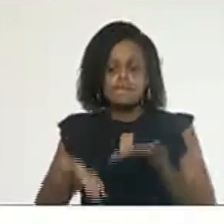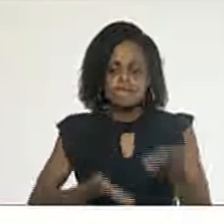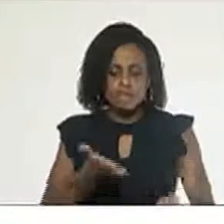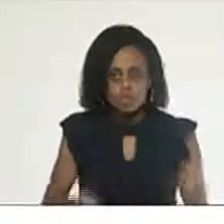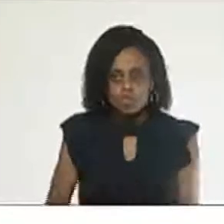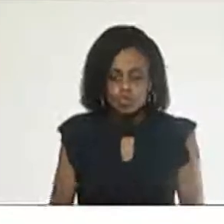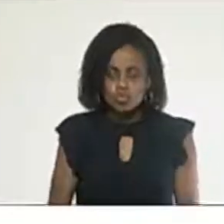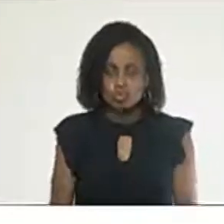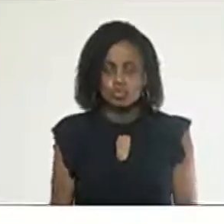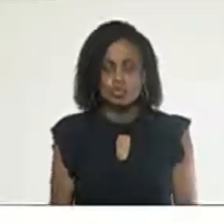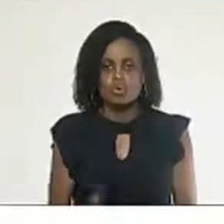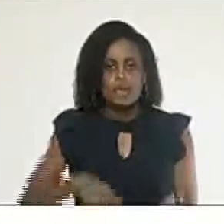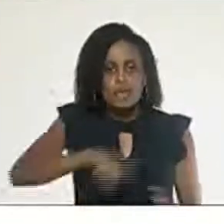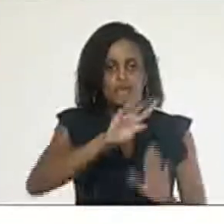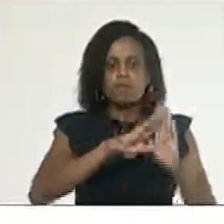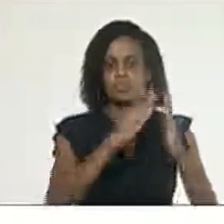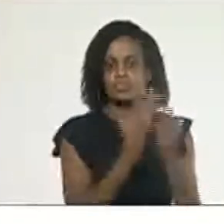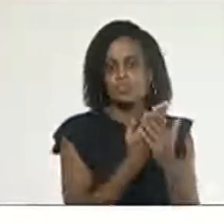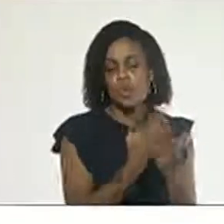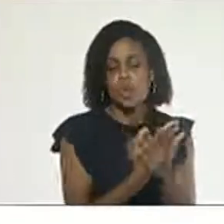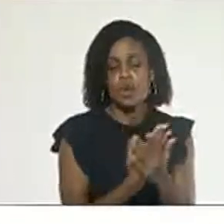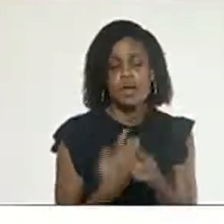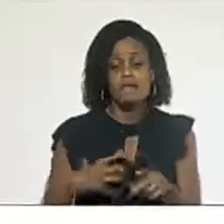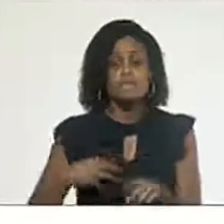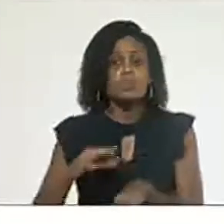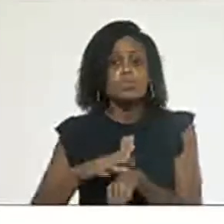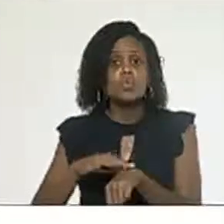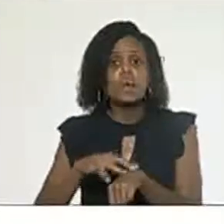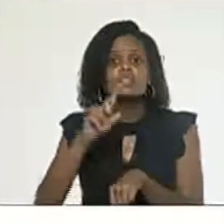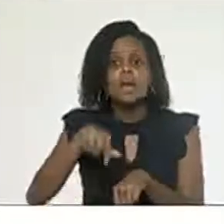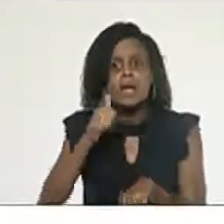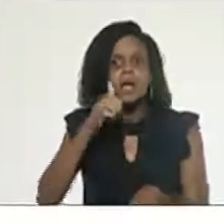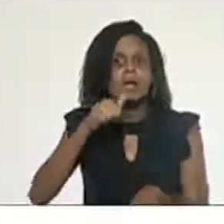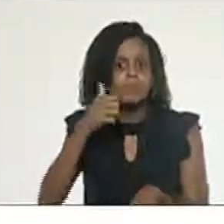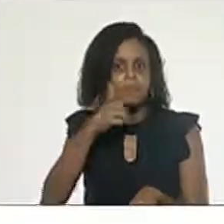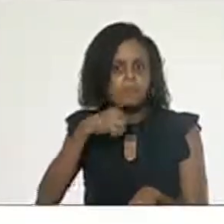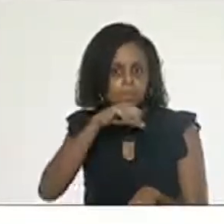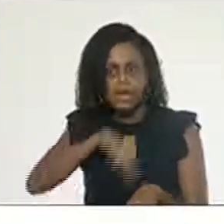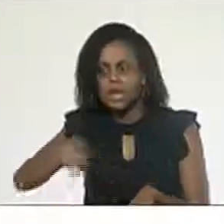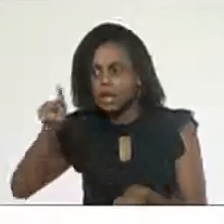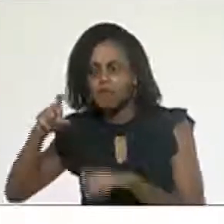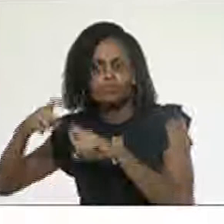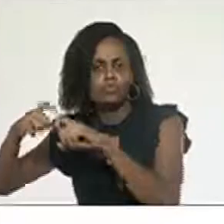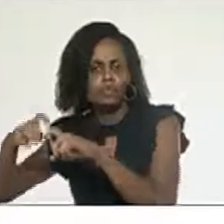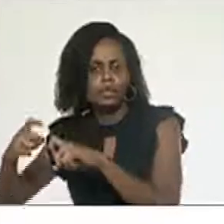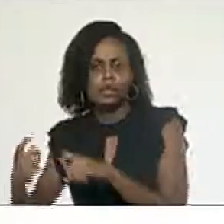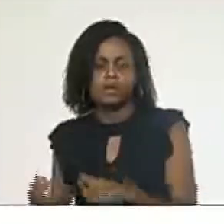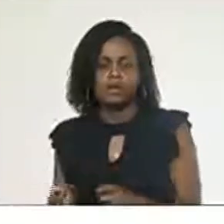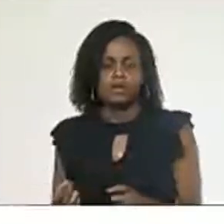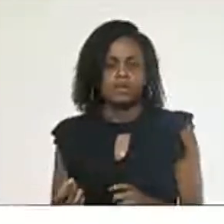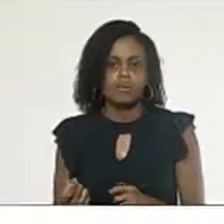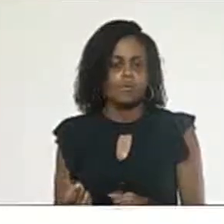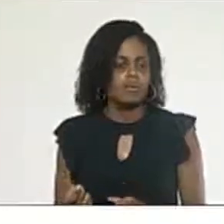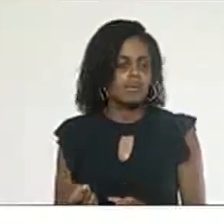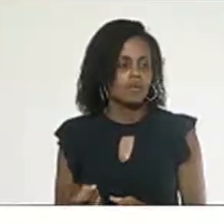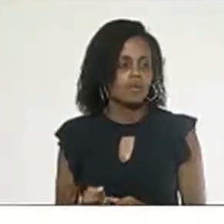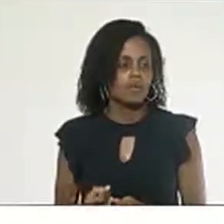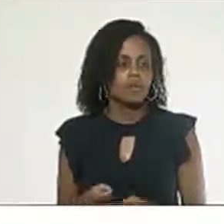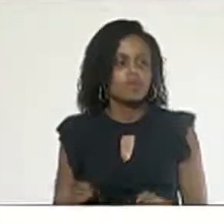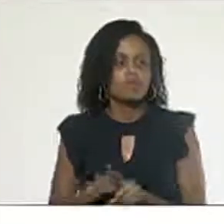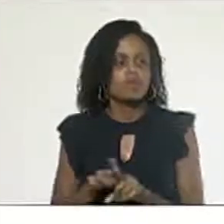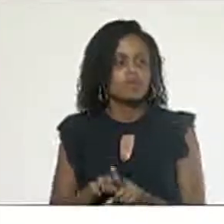escola, é que o filho, que quando está doente, quem leva para o hospital é a mulher. Para